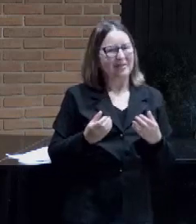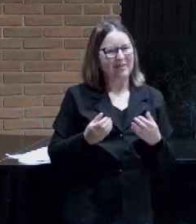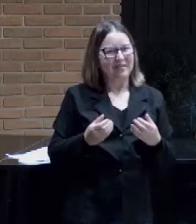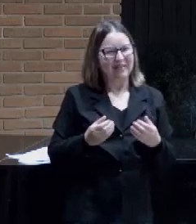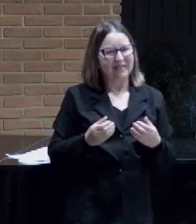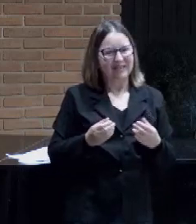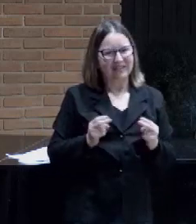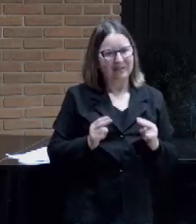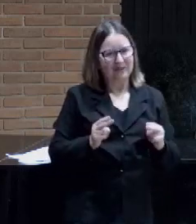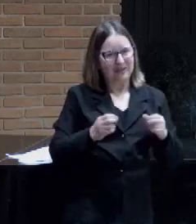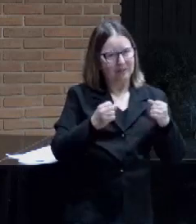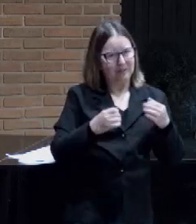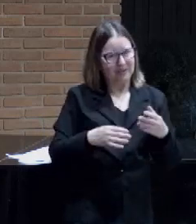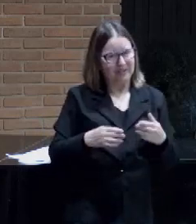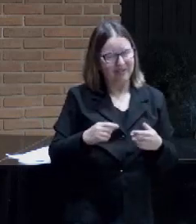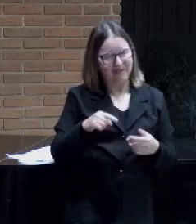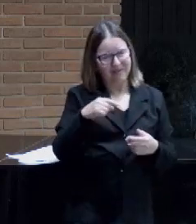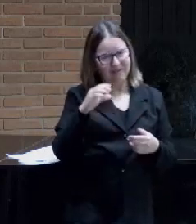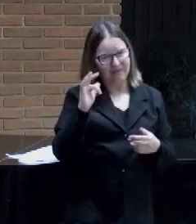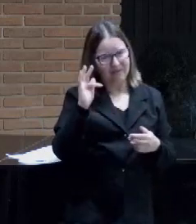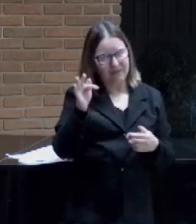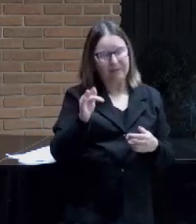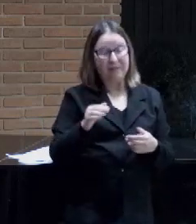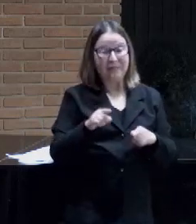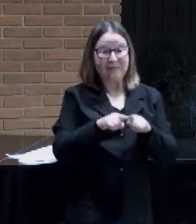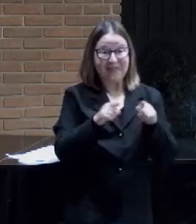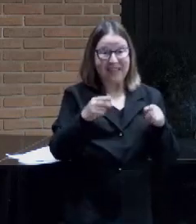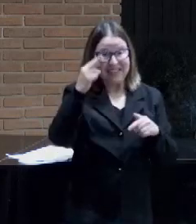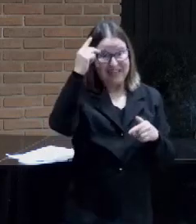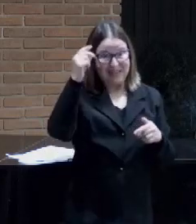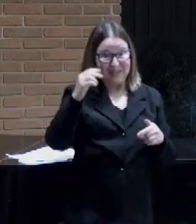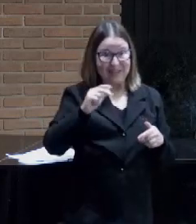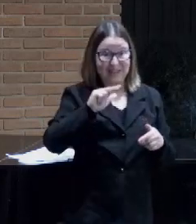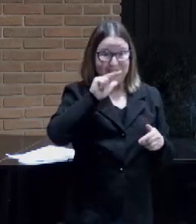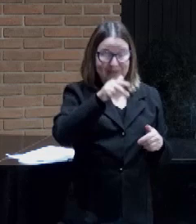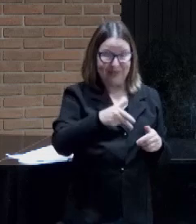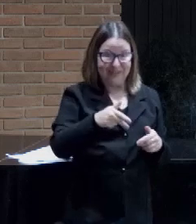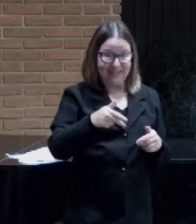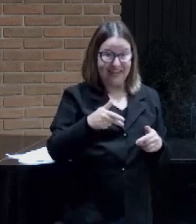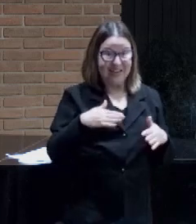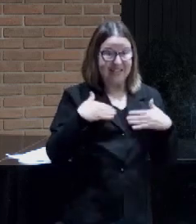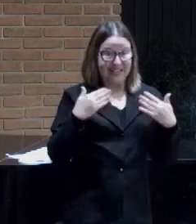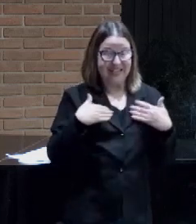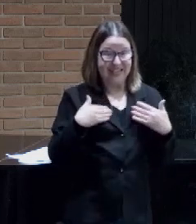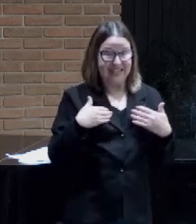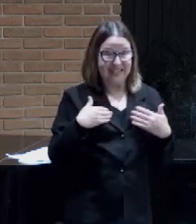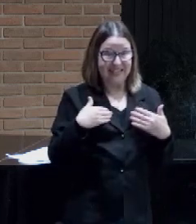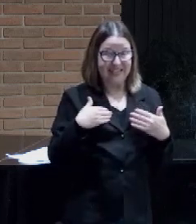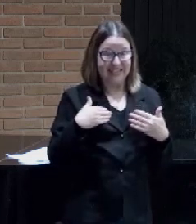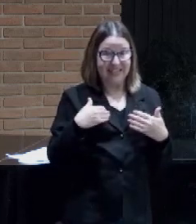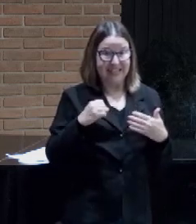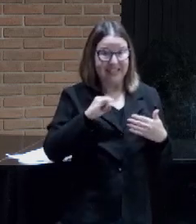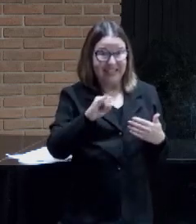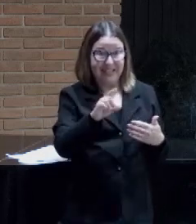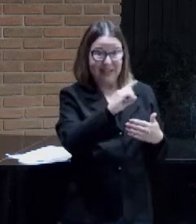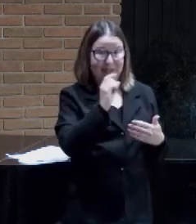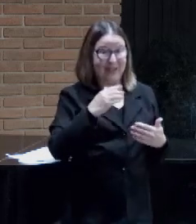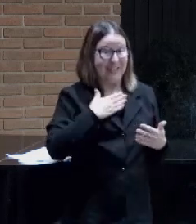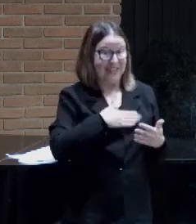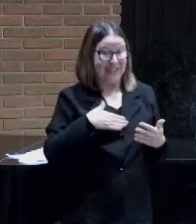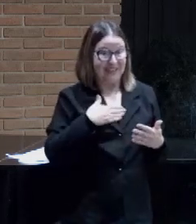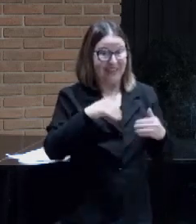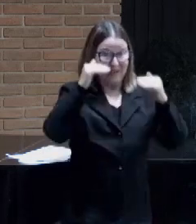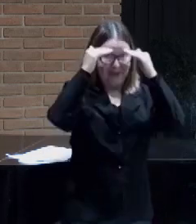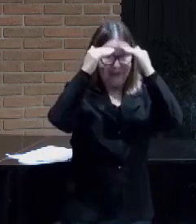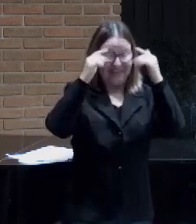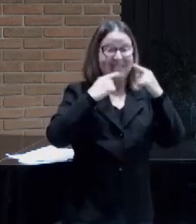Mas a história de Jonas é a história sobre o contentamento e descontentamento, sobre nós estarmos satisfeitos em obedecer à vontade de Deus.